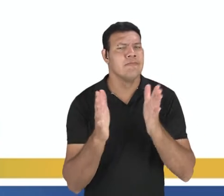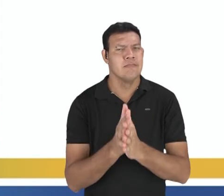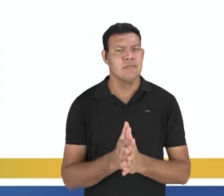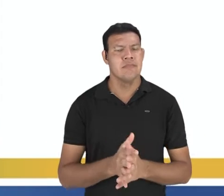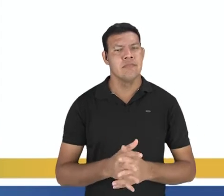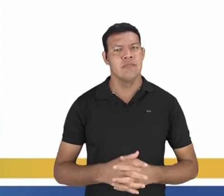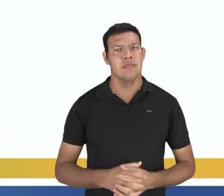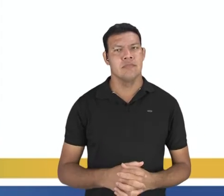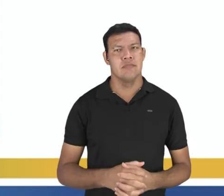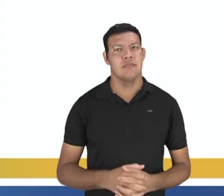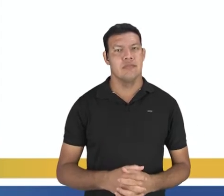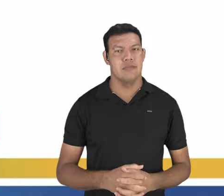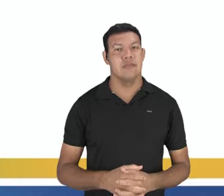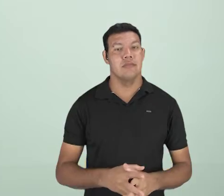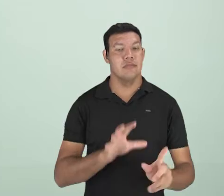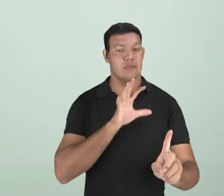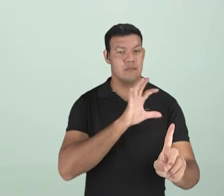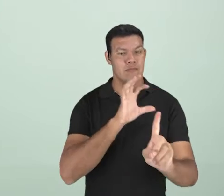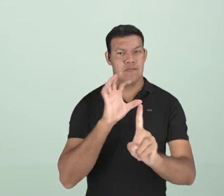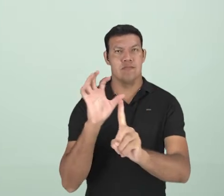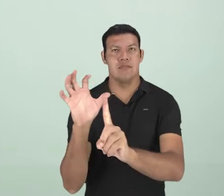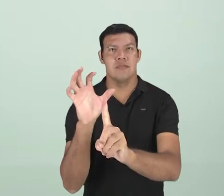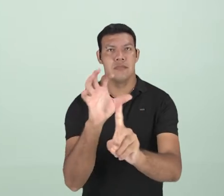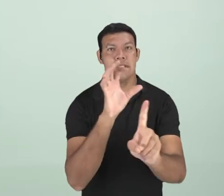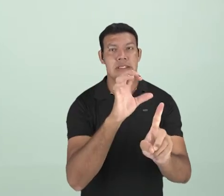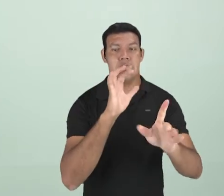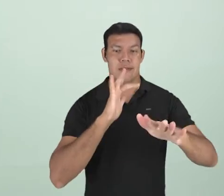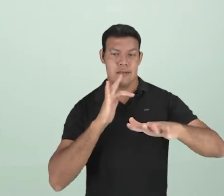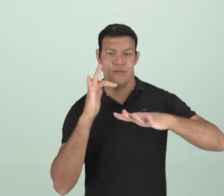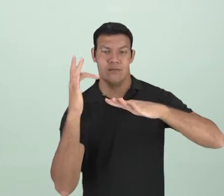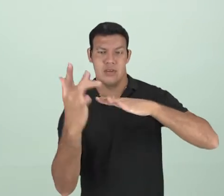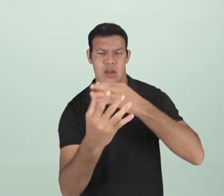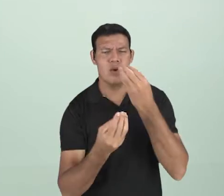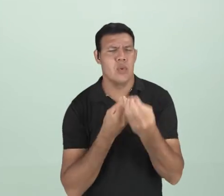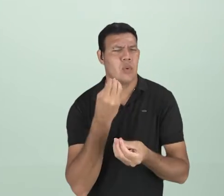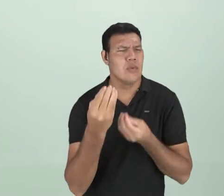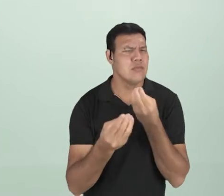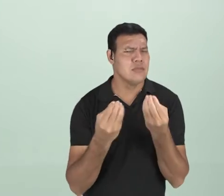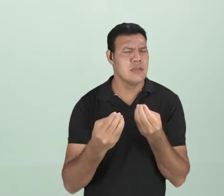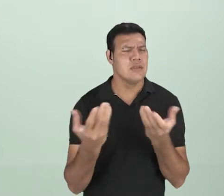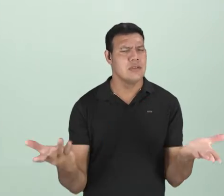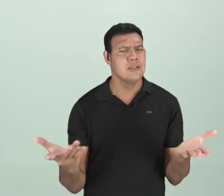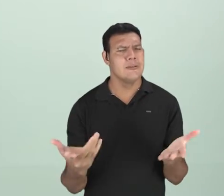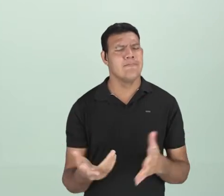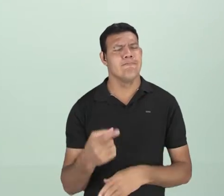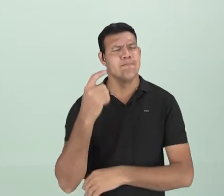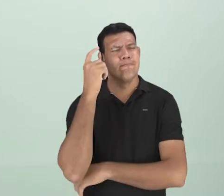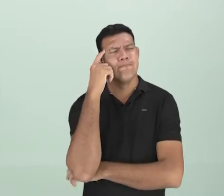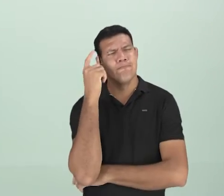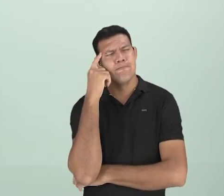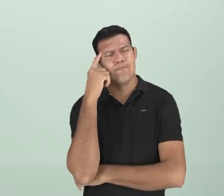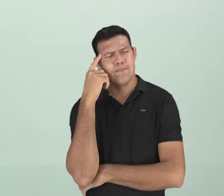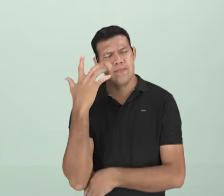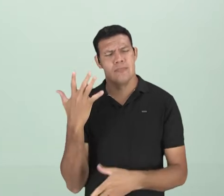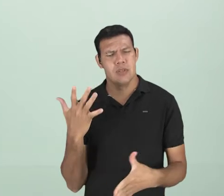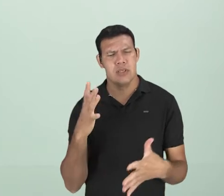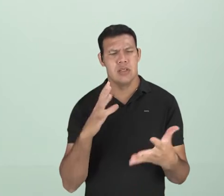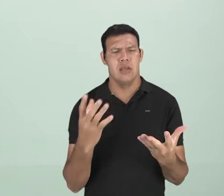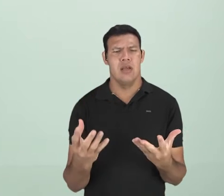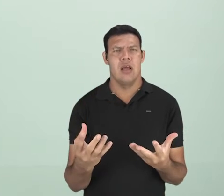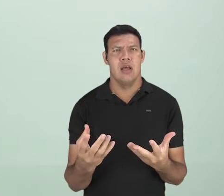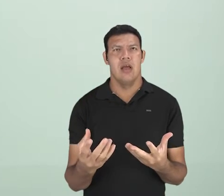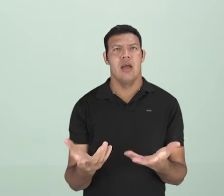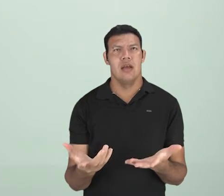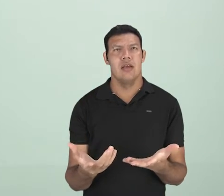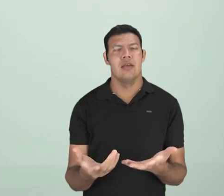a influência? Ele vai perguntar como medir a influência nas mídias, mas nós podemos nos perguntar como medir essa influência e essa autoridade